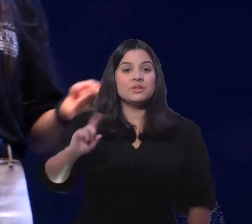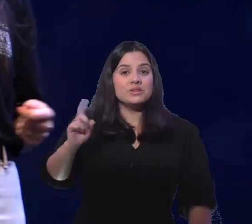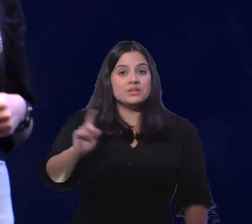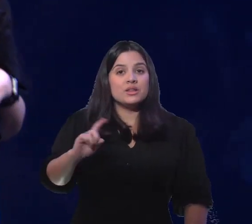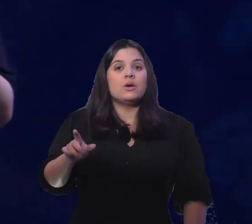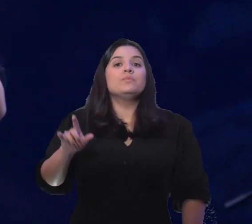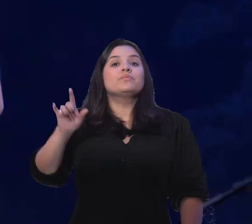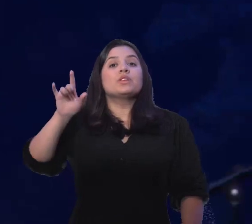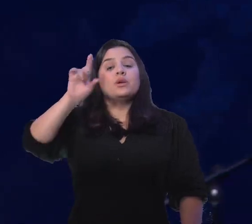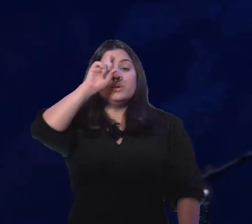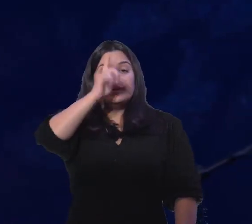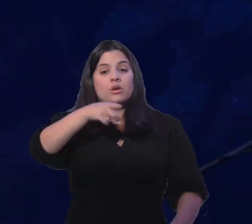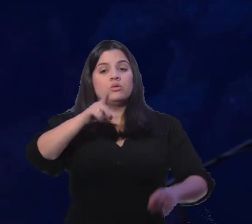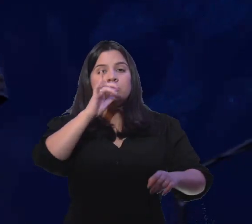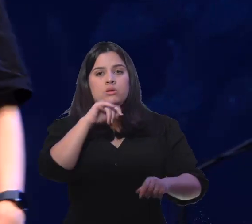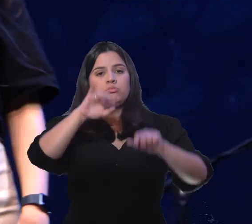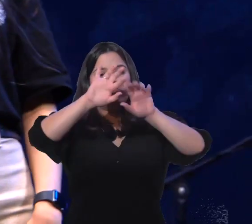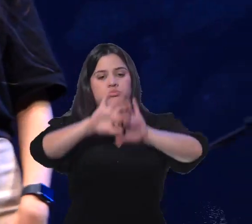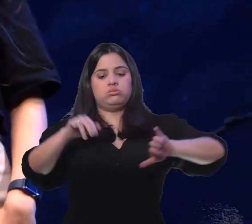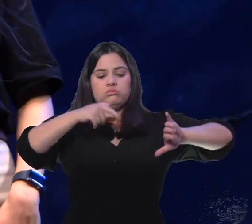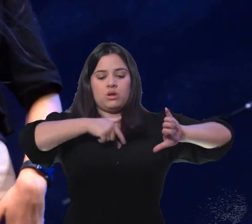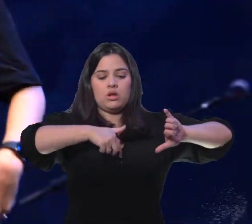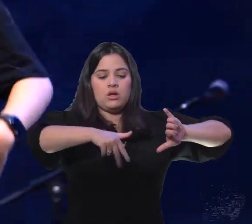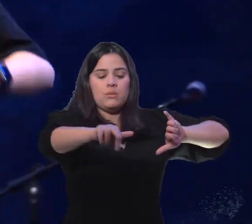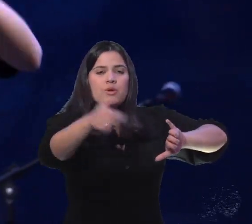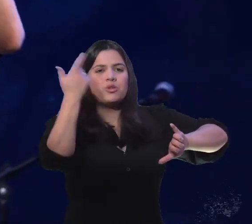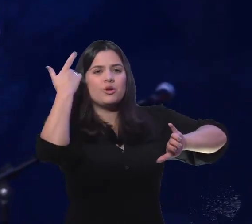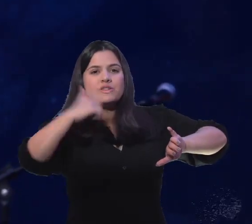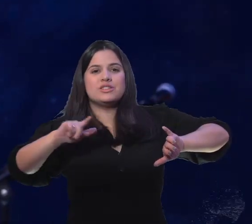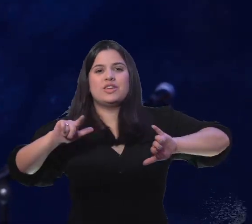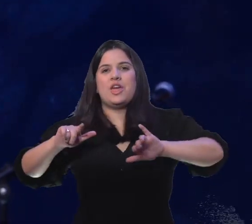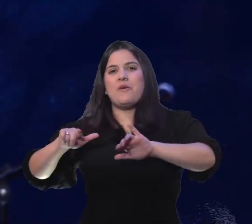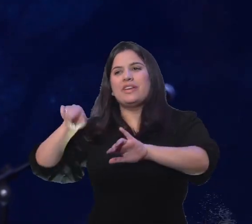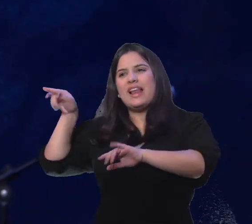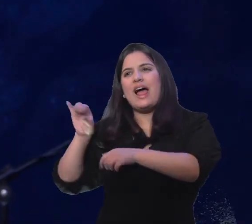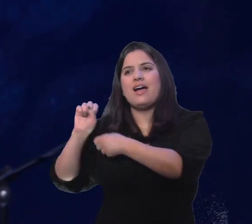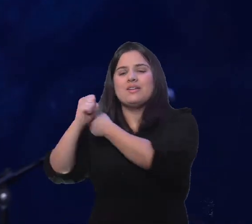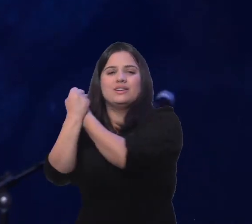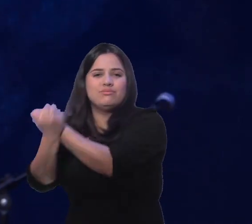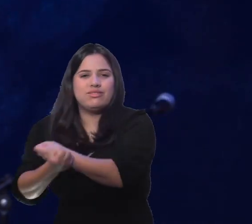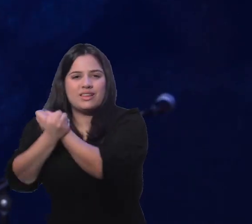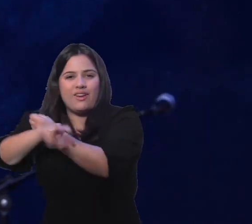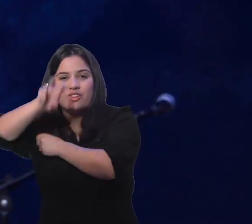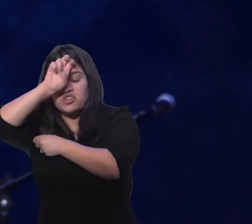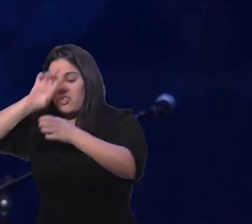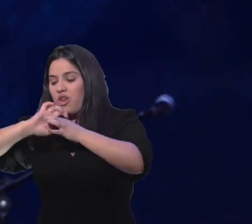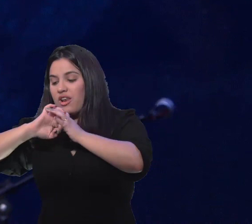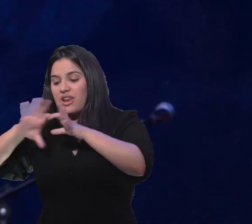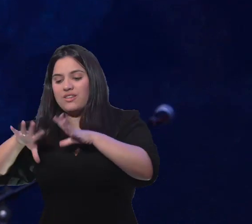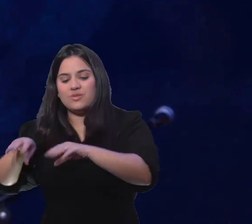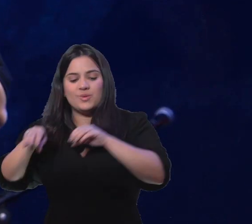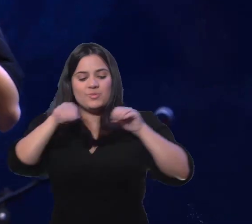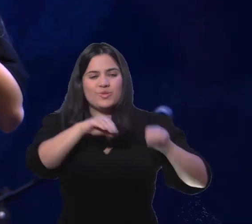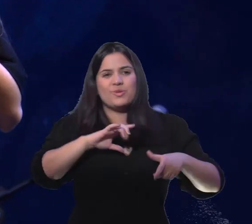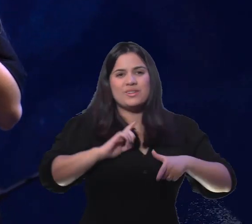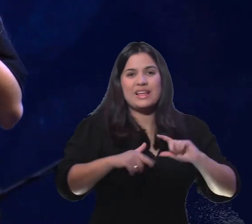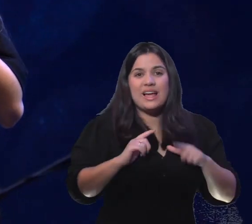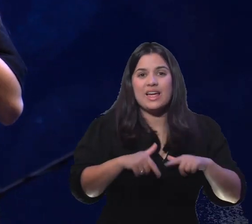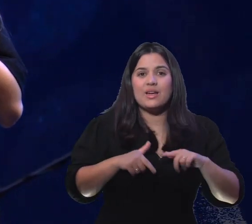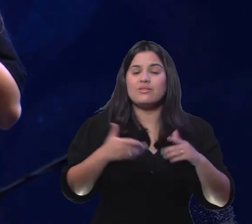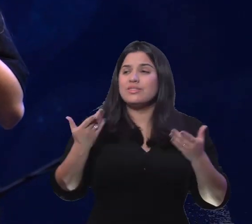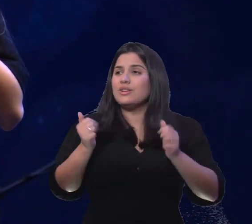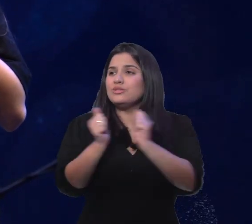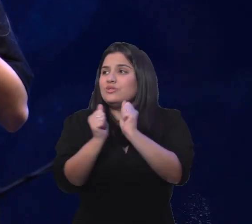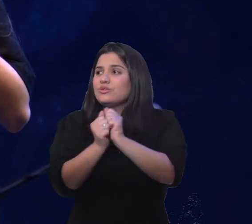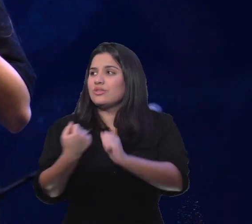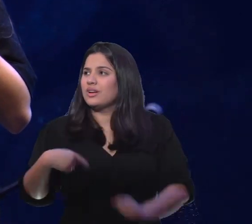abriu o mar, que libertou o povo do Egito, que fez Jesus vencer a morte, Ele está com a gente.